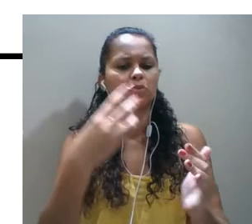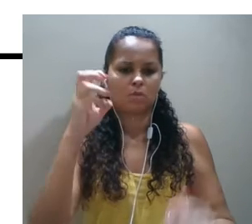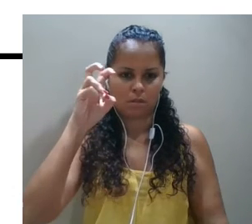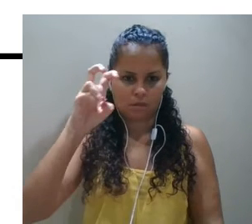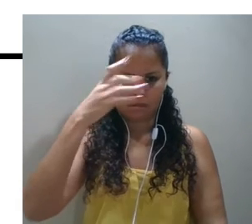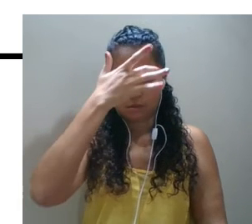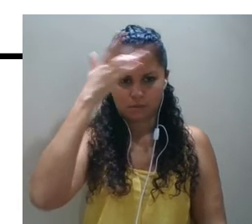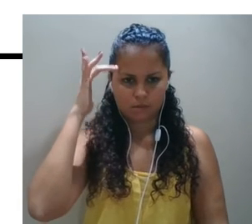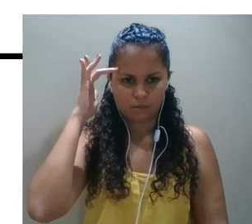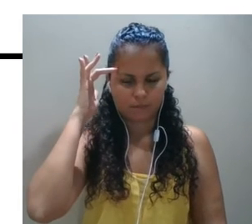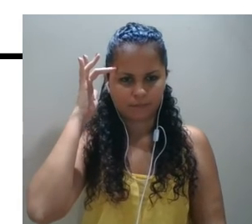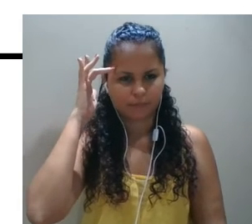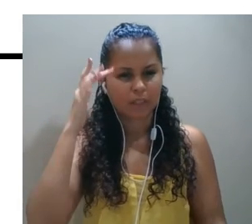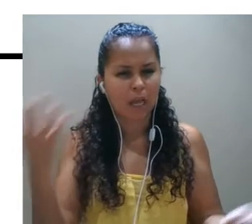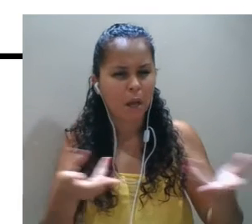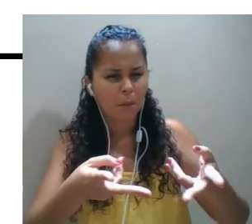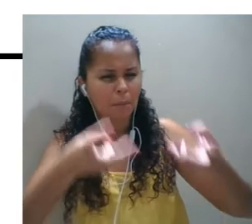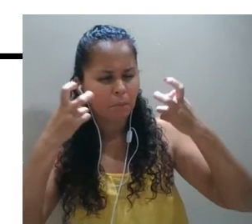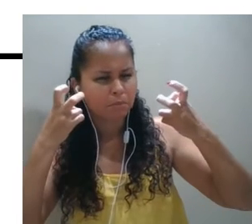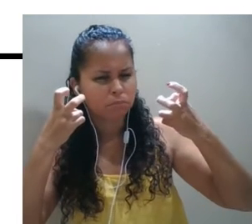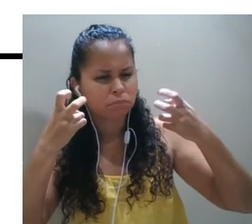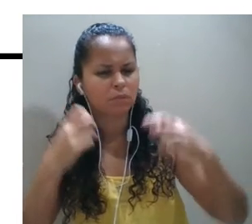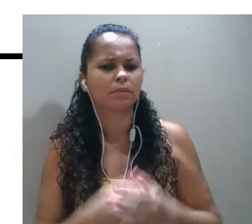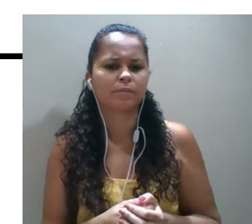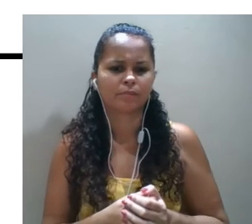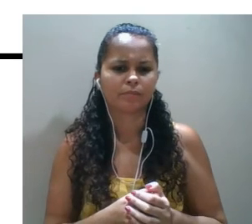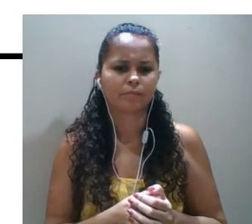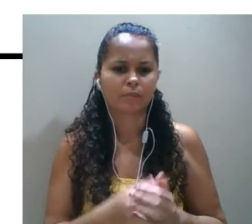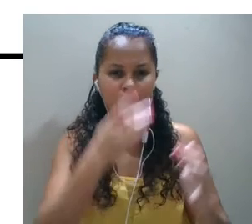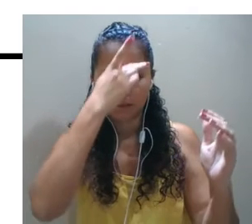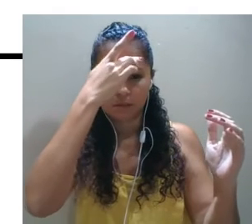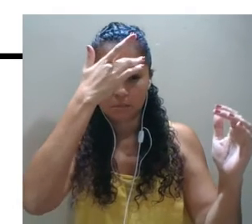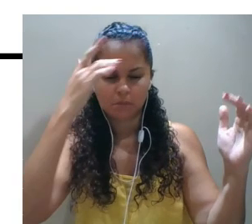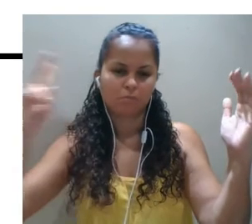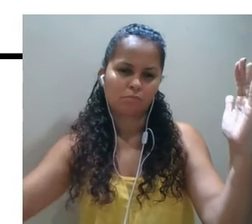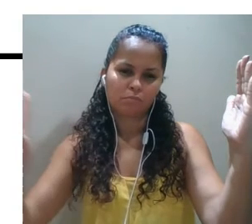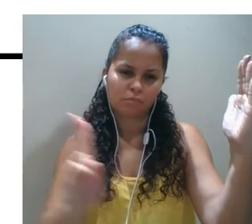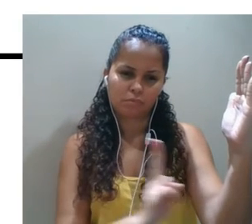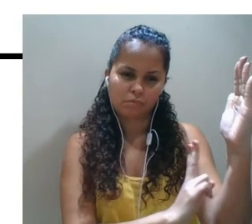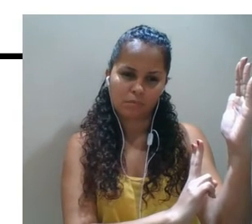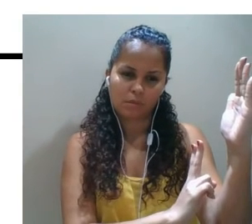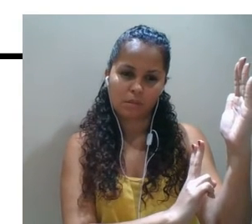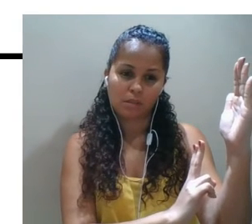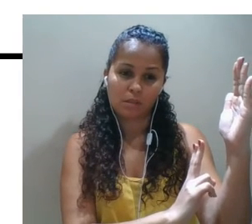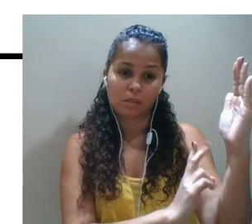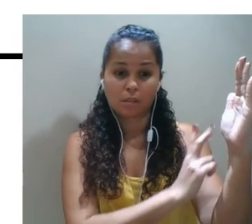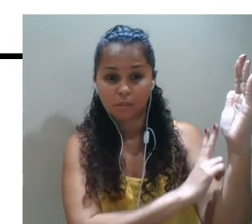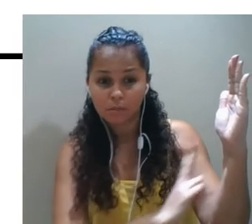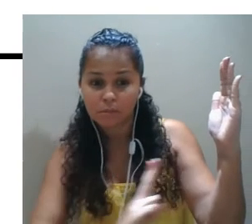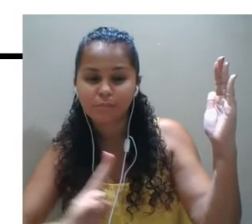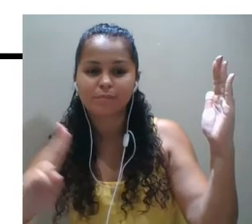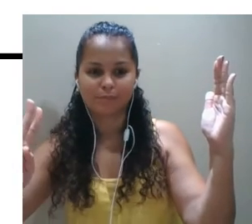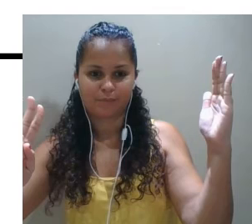com 5 pessoas, e reparem, entram 2 pessoas neste terceiro andar, saem outras